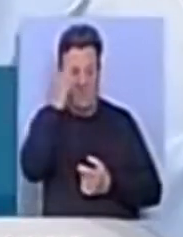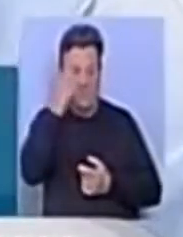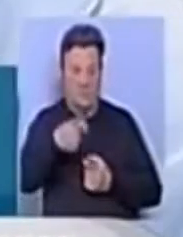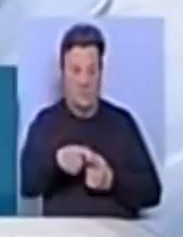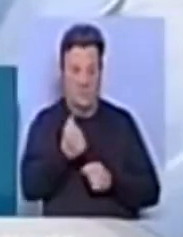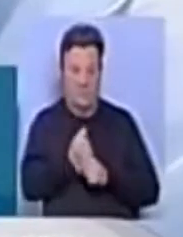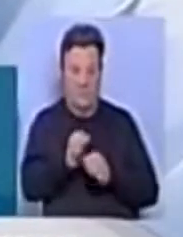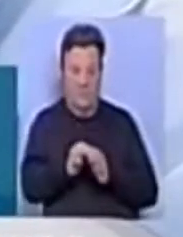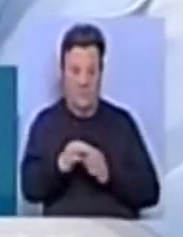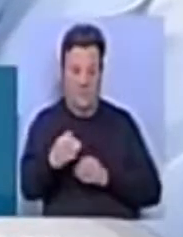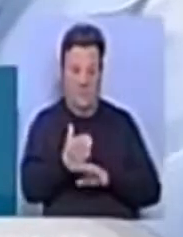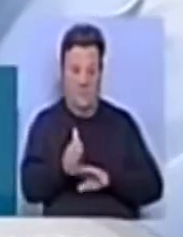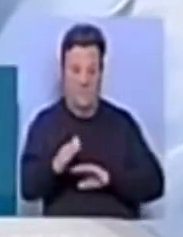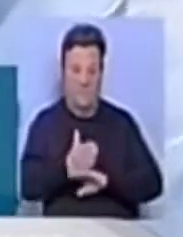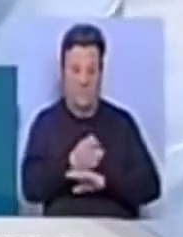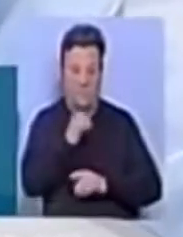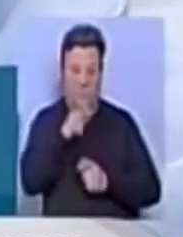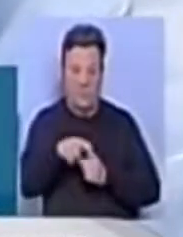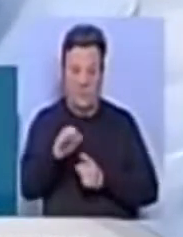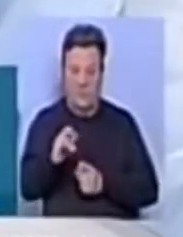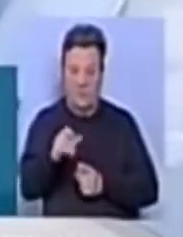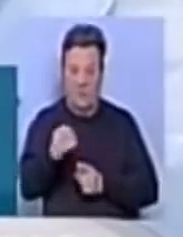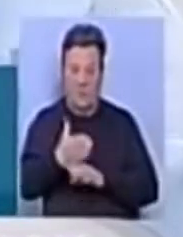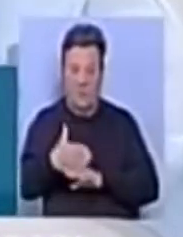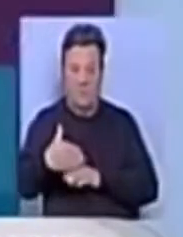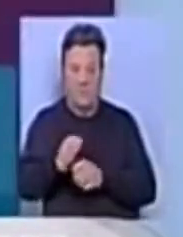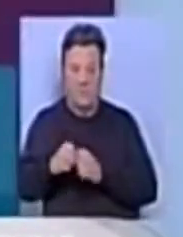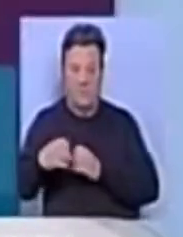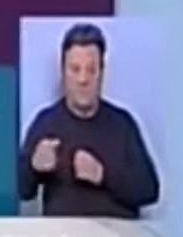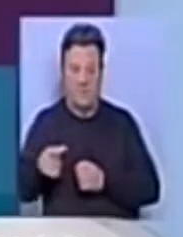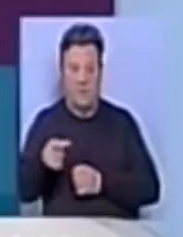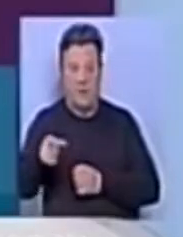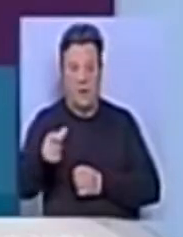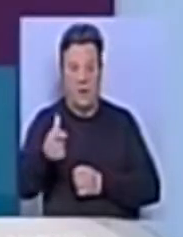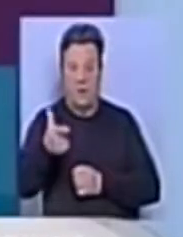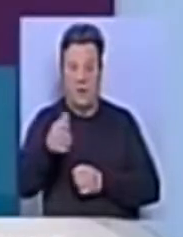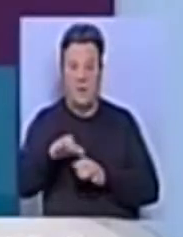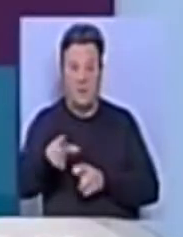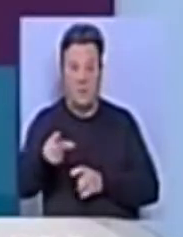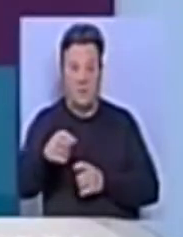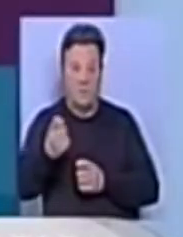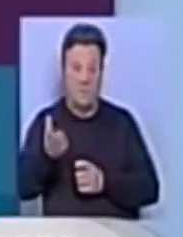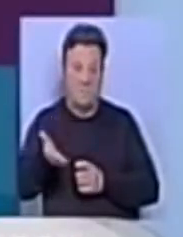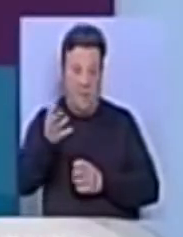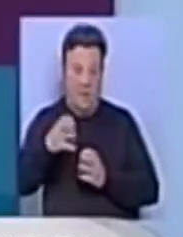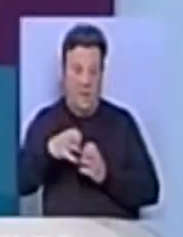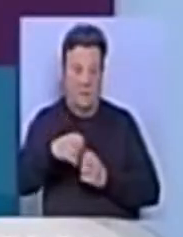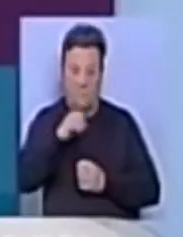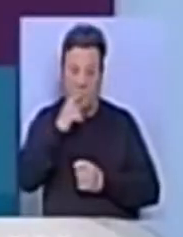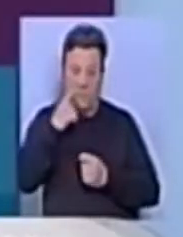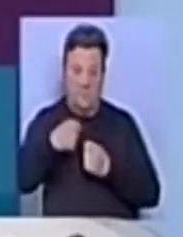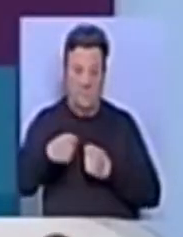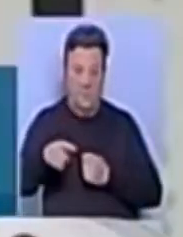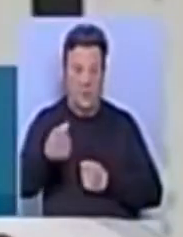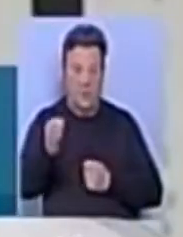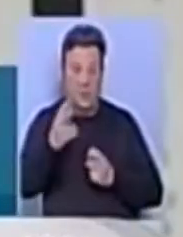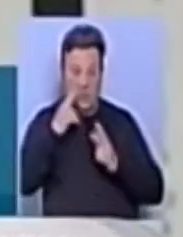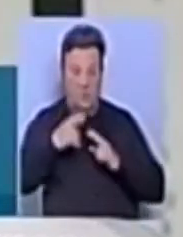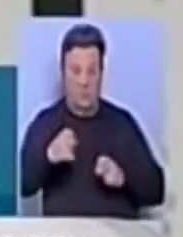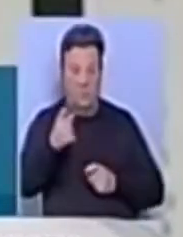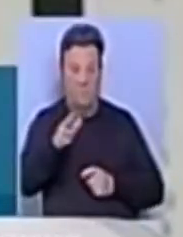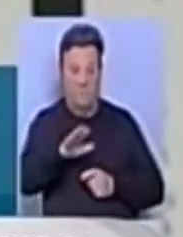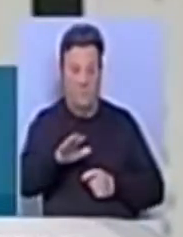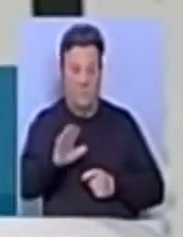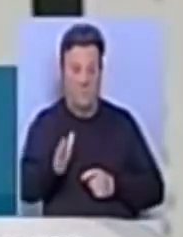visão clique aqui as celas teve a imagem eo tumor é mais agressivo nós conseguimos ver isso o que se descobriu foi uma